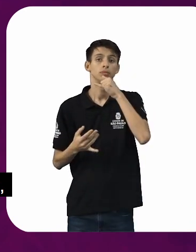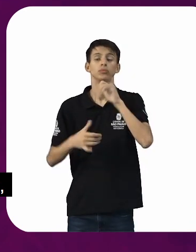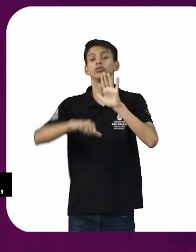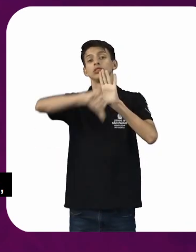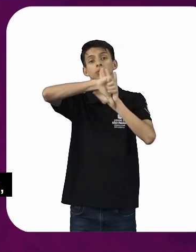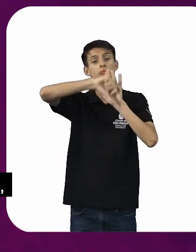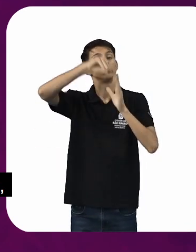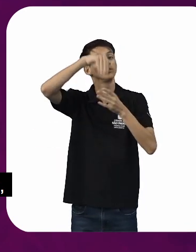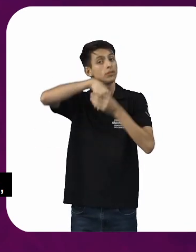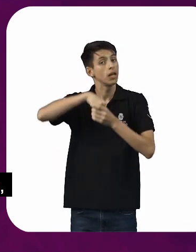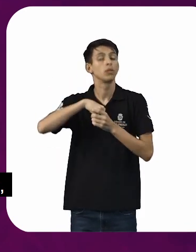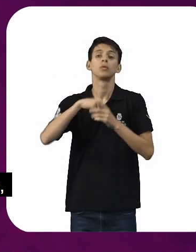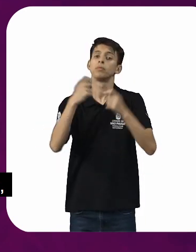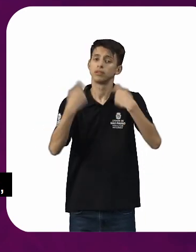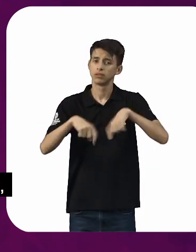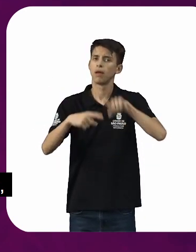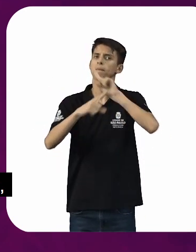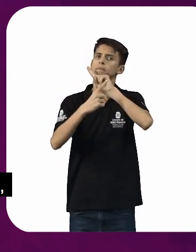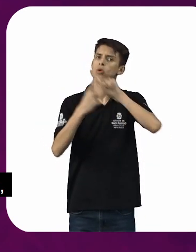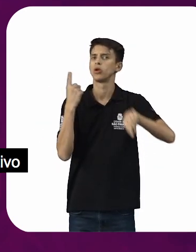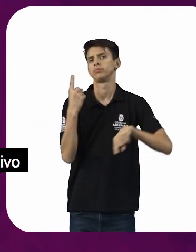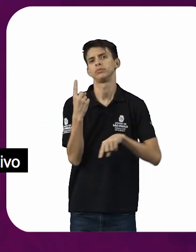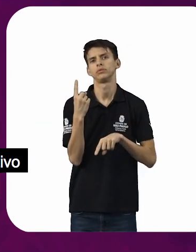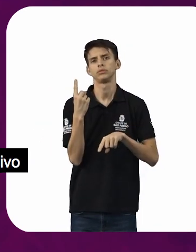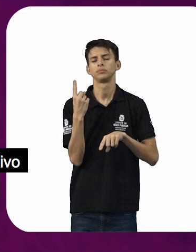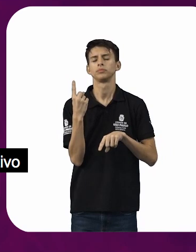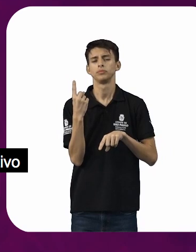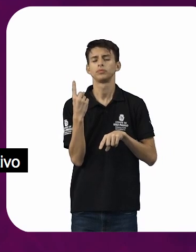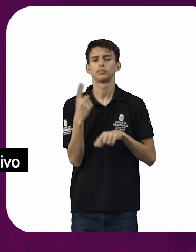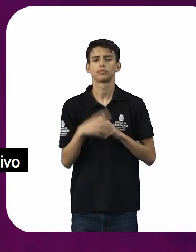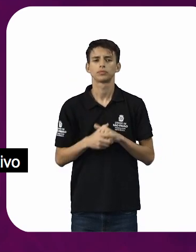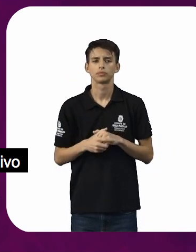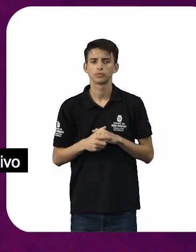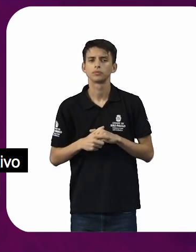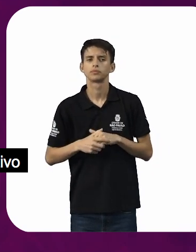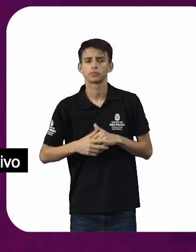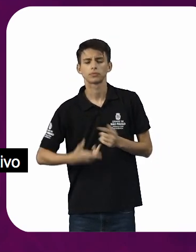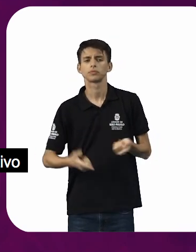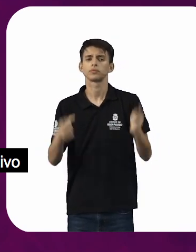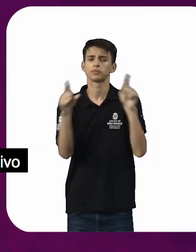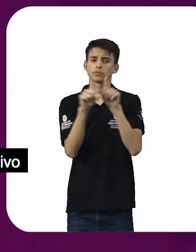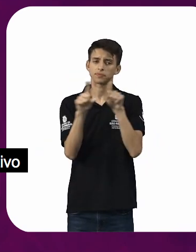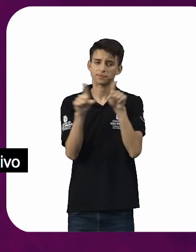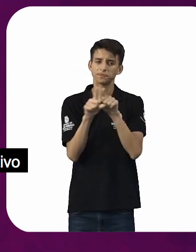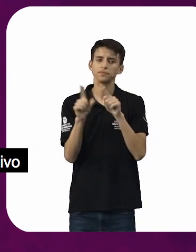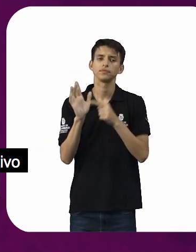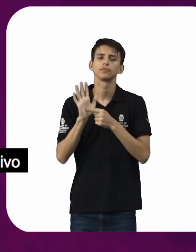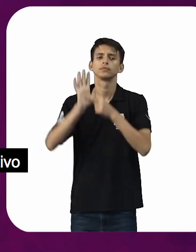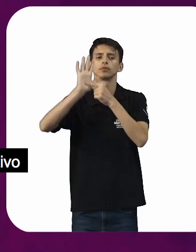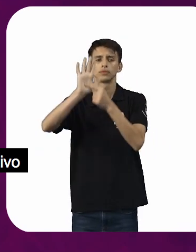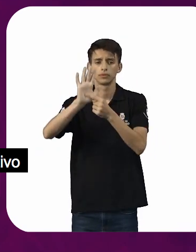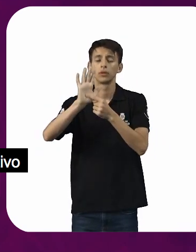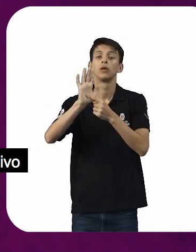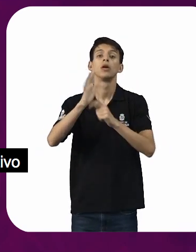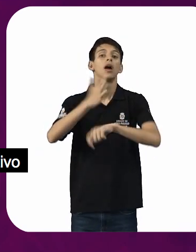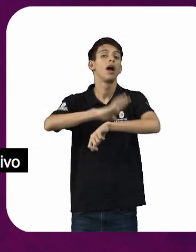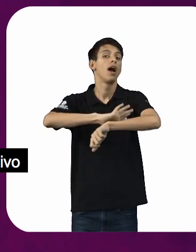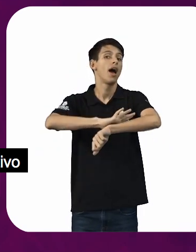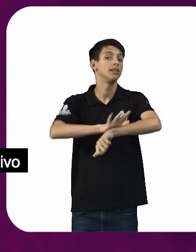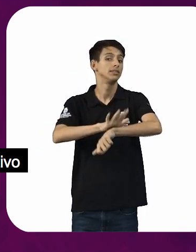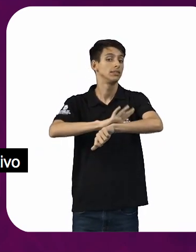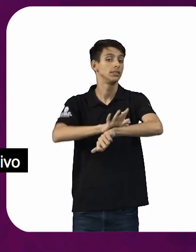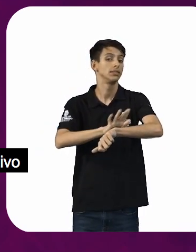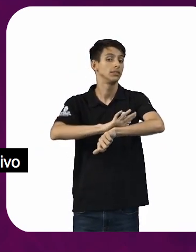nesses ambientes, justamente para coibir esse tipo de prática dentro desses ambientes. E ela traz esse outro aspecto do racismo recreativo contra